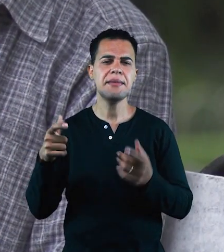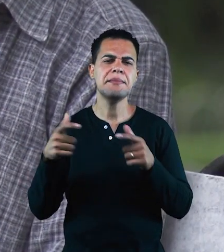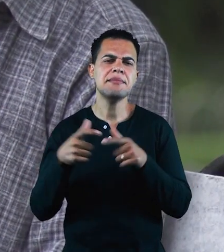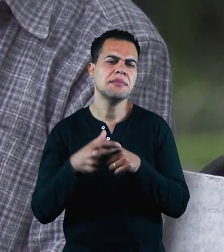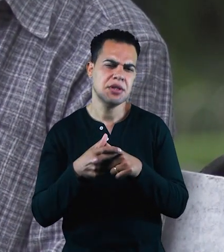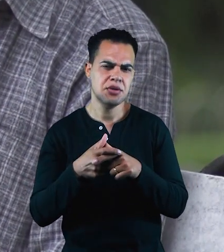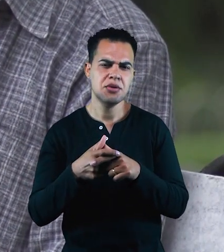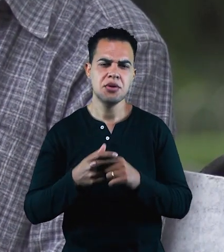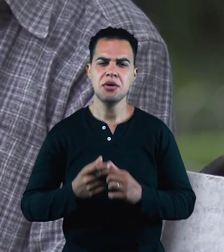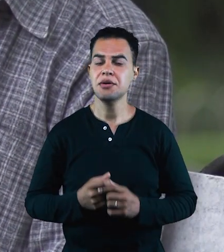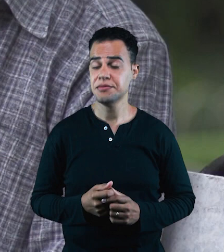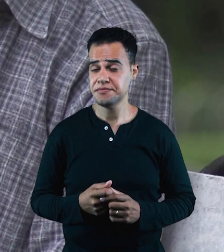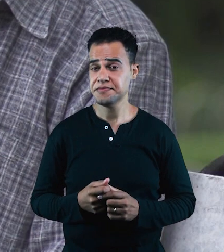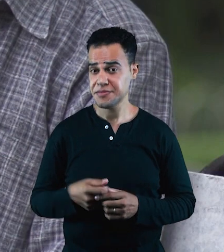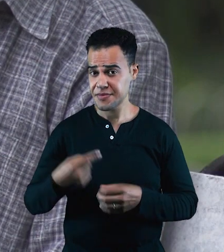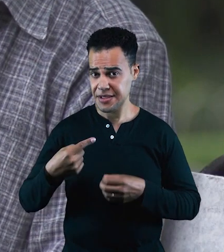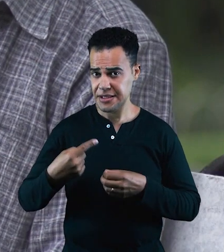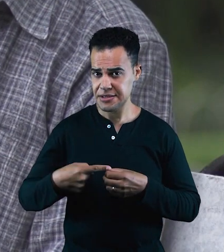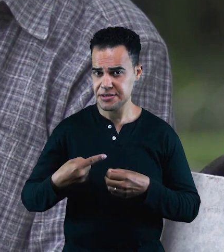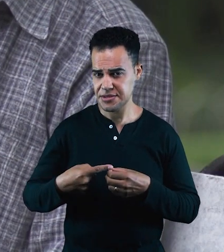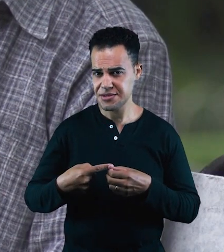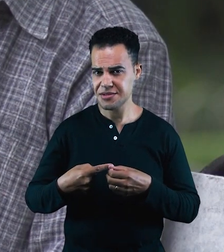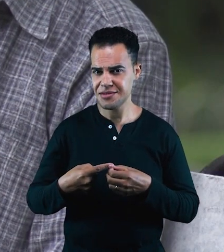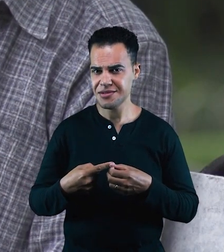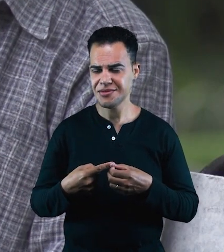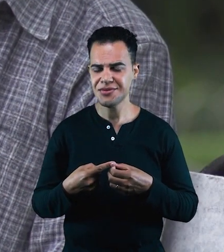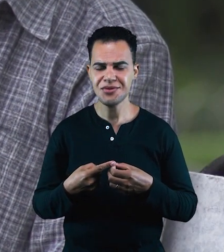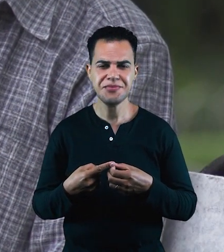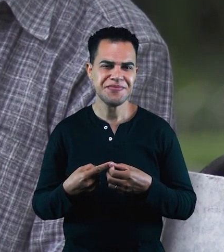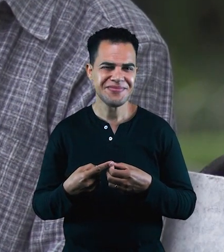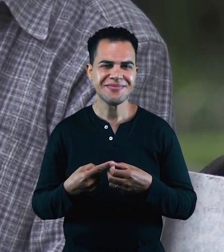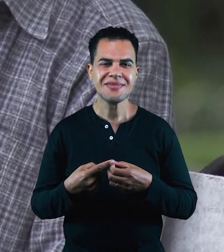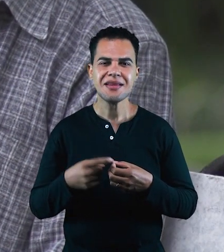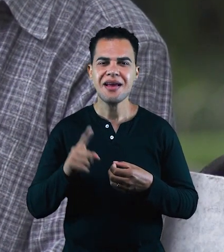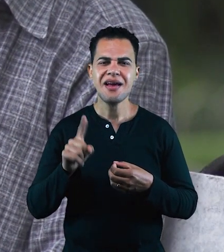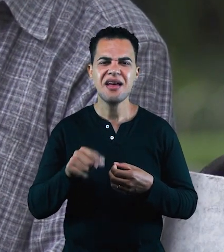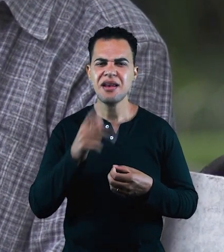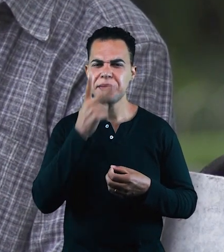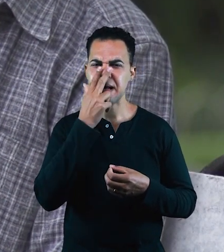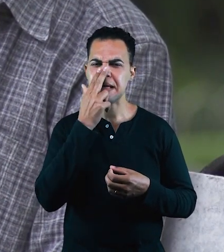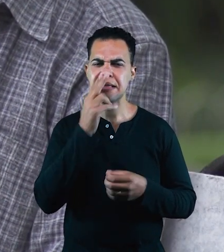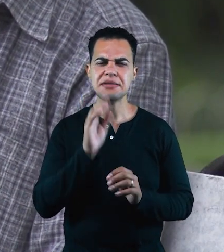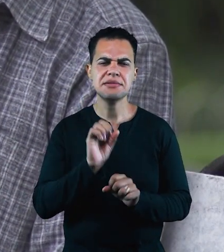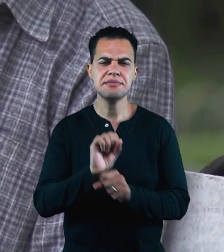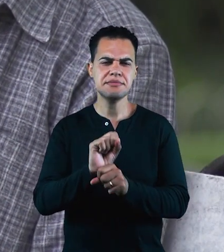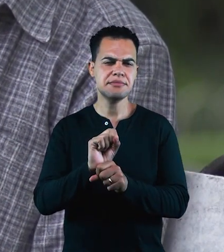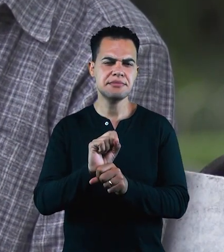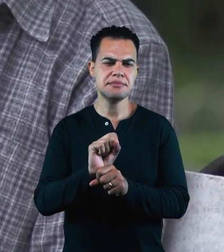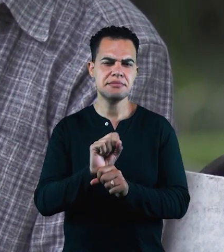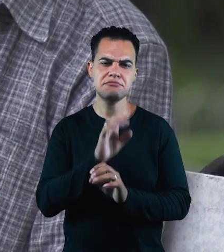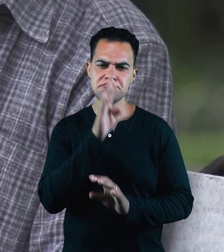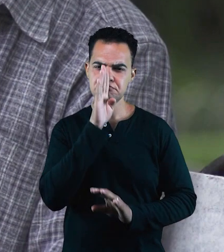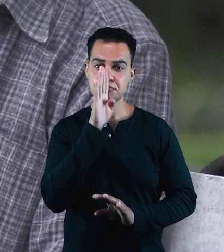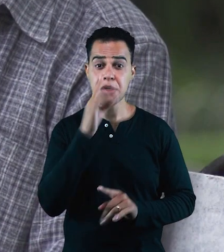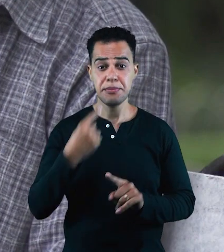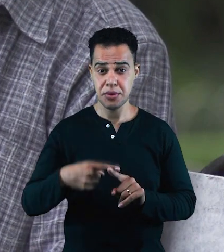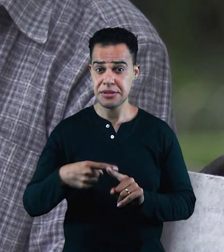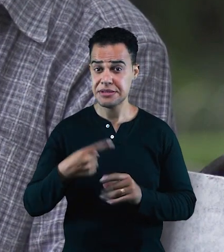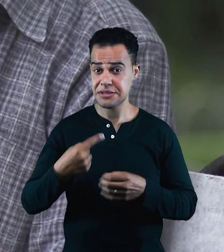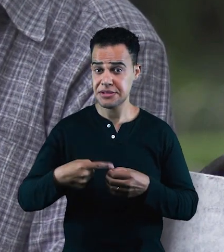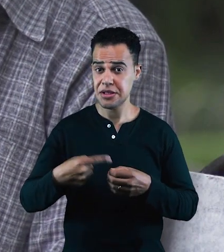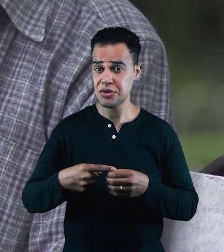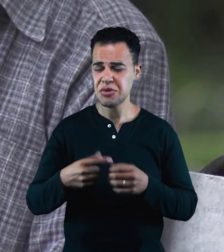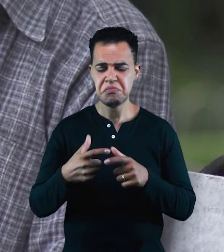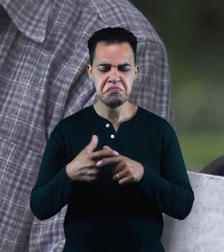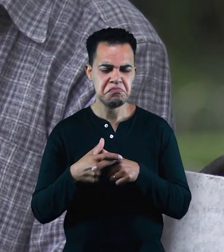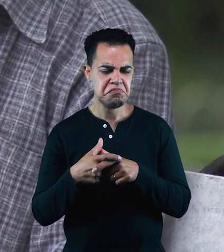menor. E a cidade, vamos dizer, era até monótona, porque era uma cidade pequena,